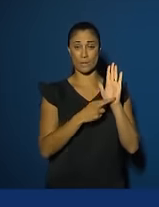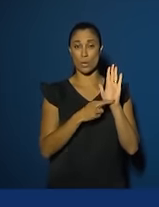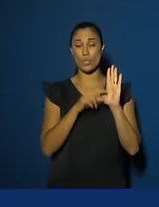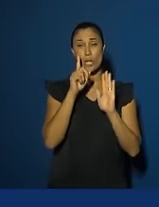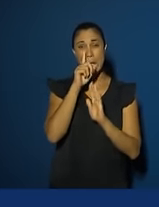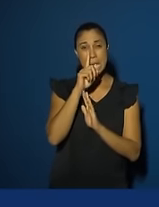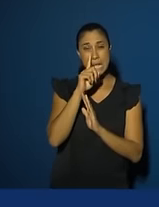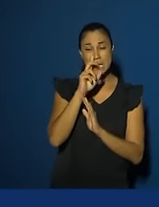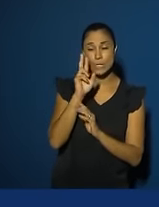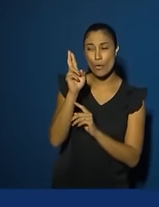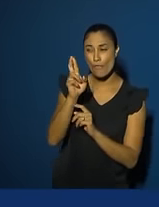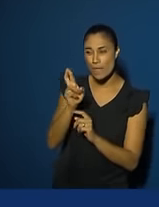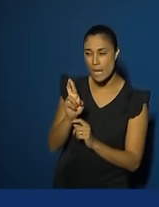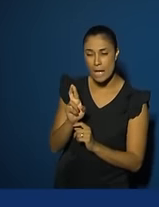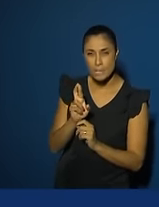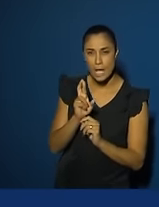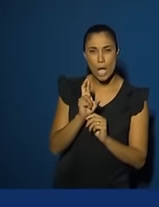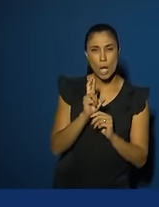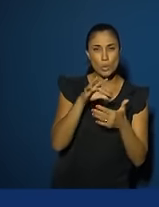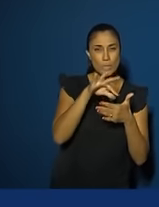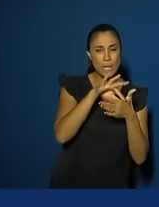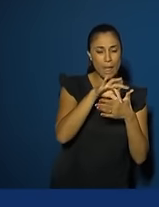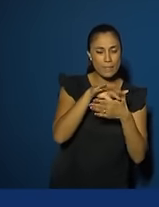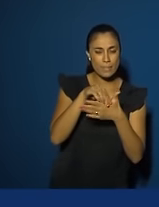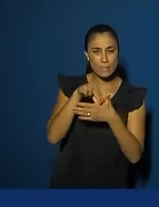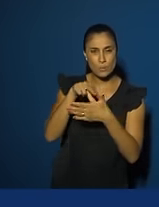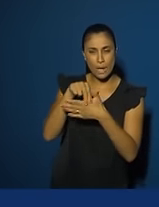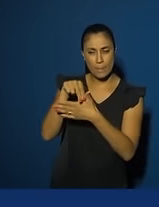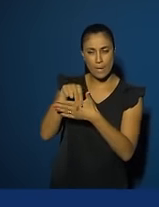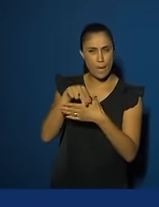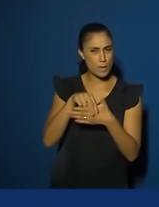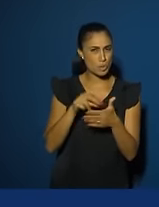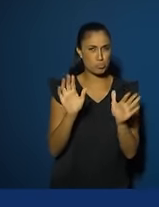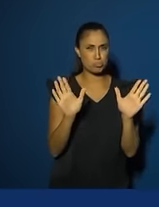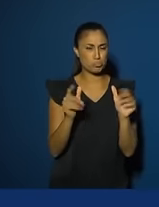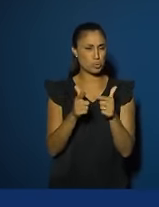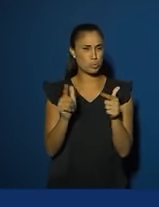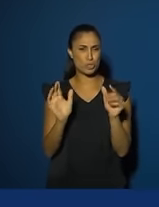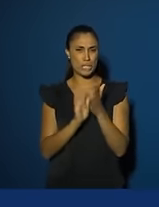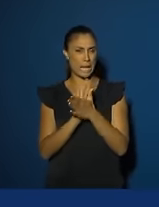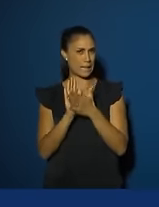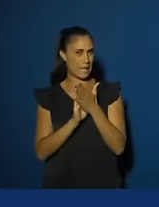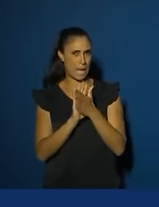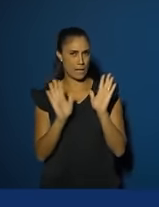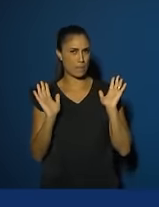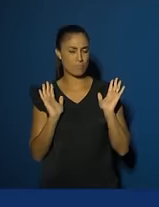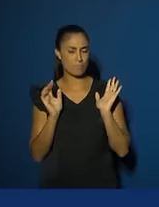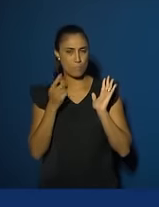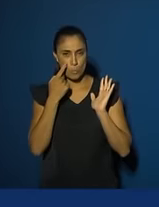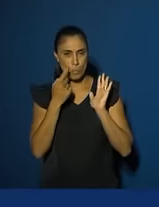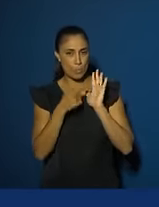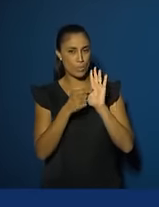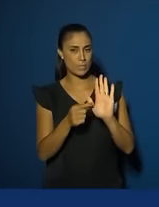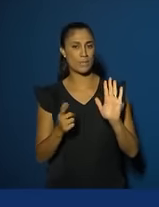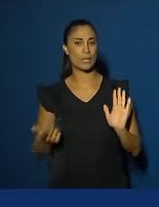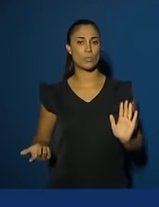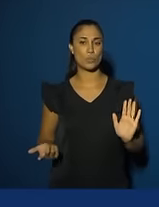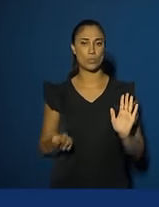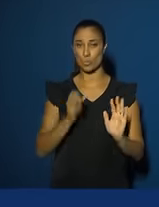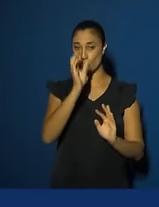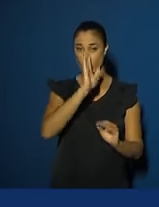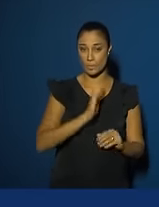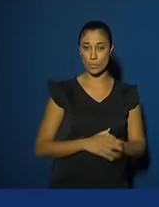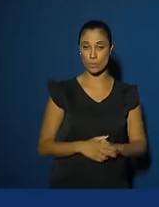fiscal nos anexos da lei orçamentária simplesmente não tava no horizonte do estado